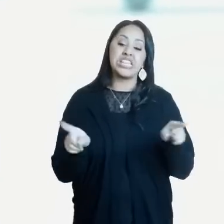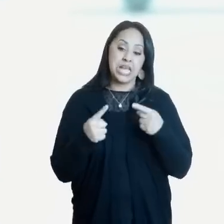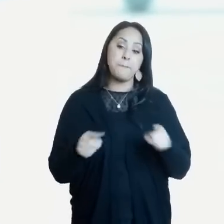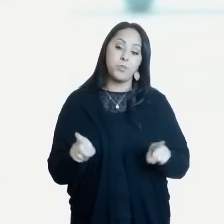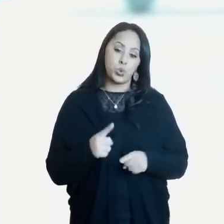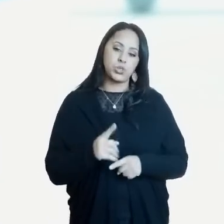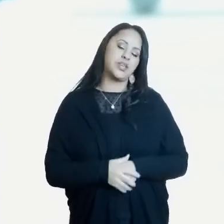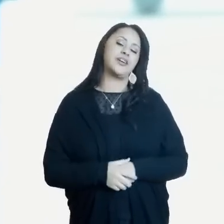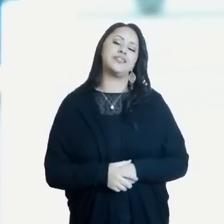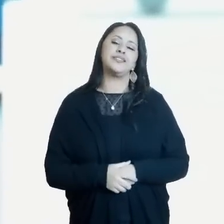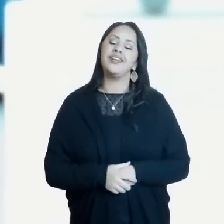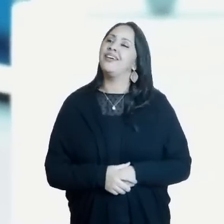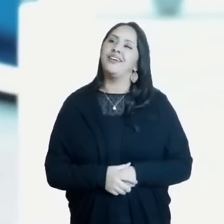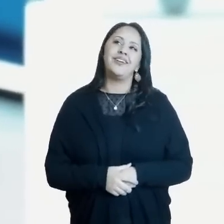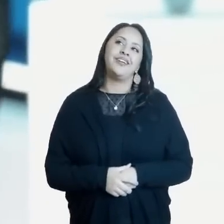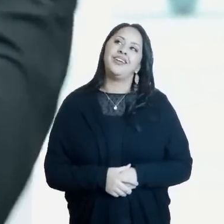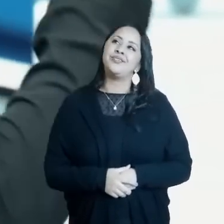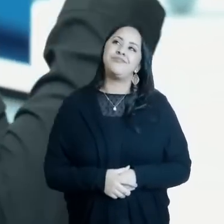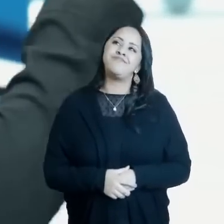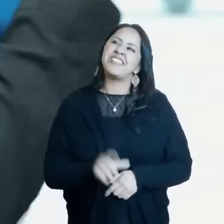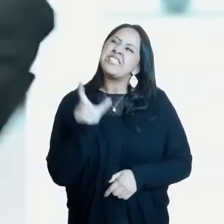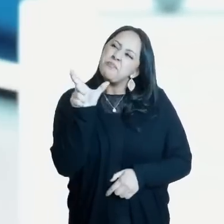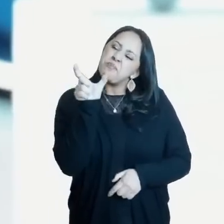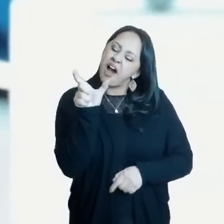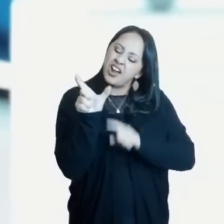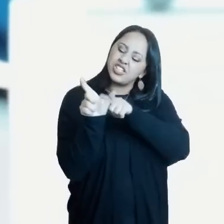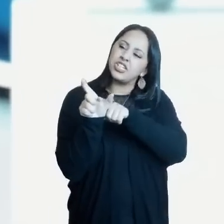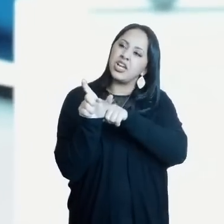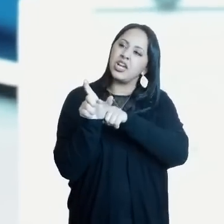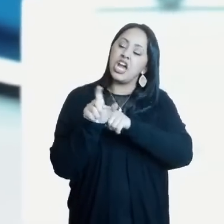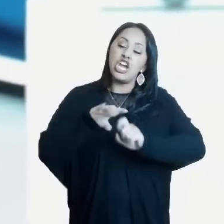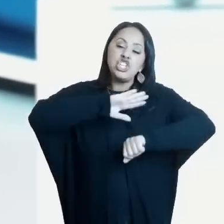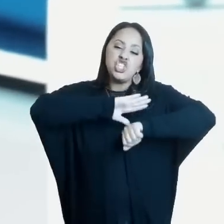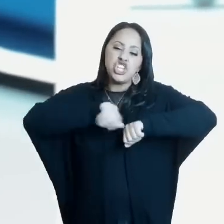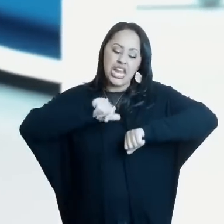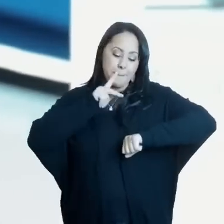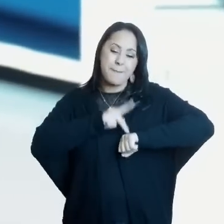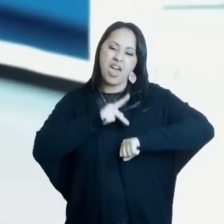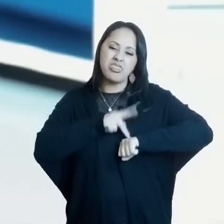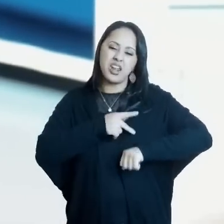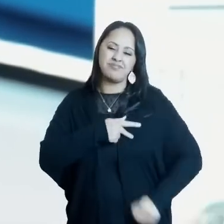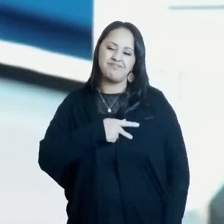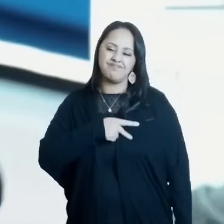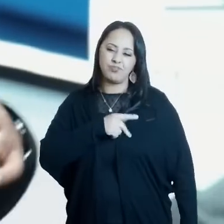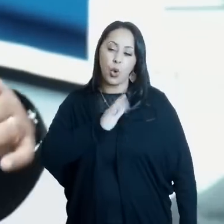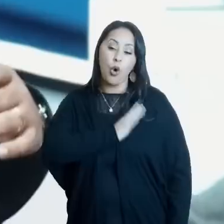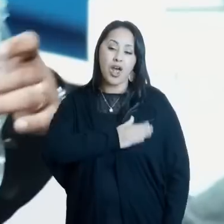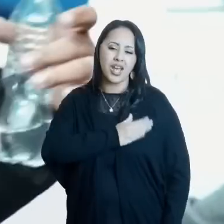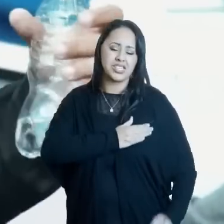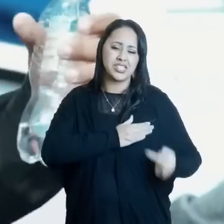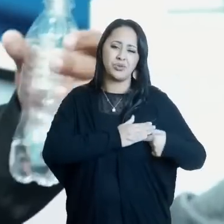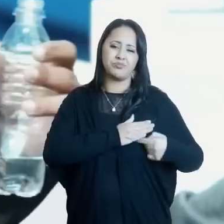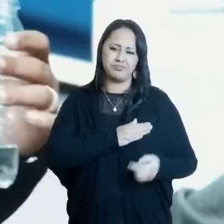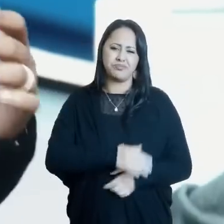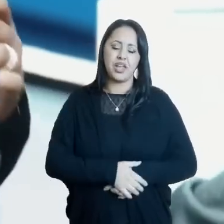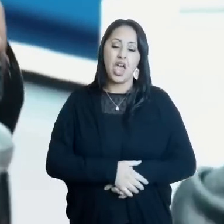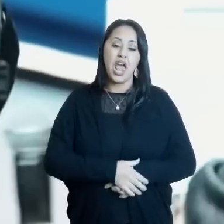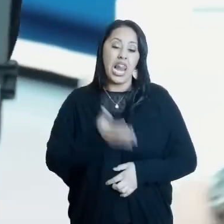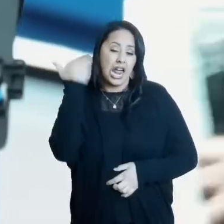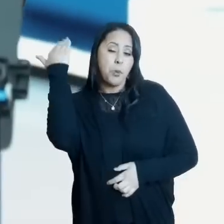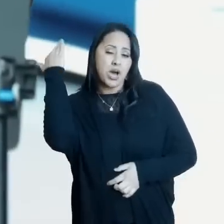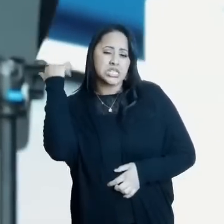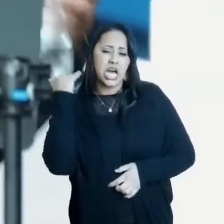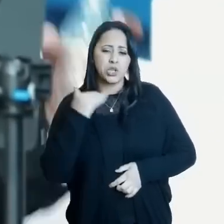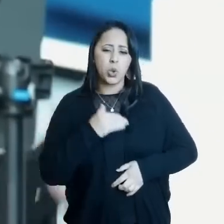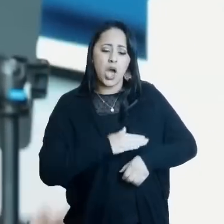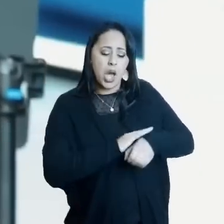canção da Aline, essa frase, essa parte, remove a minha pedra, é a pedra do túmulo, é a pedra